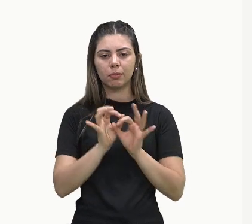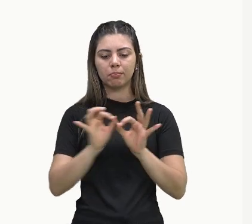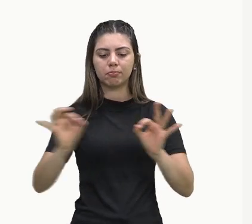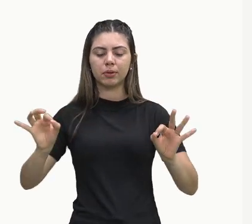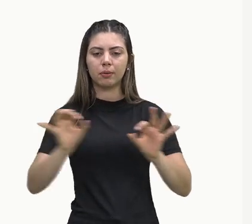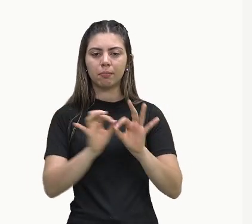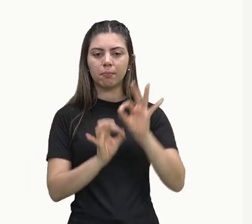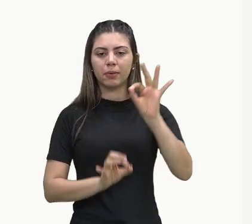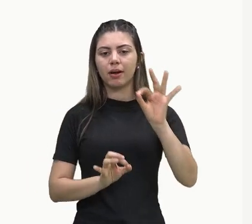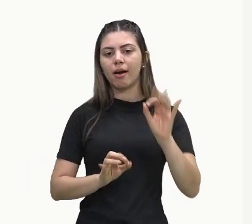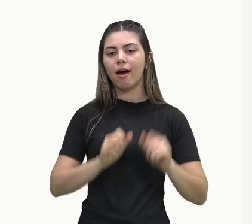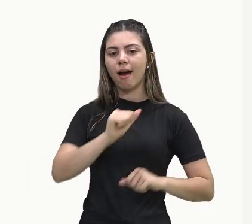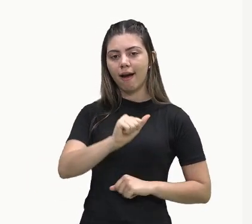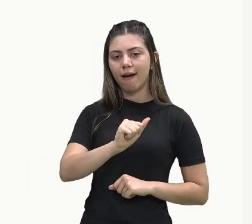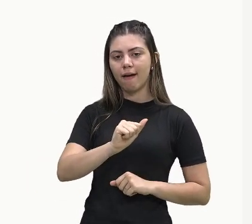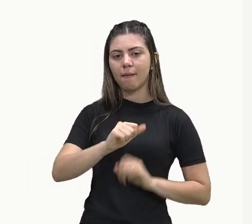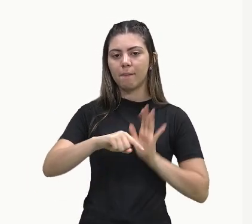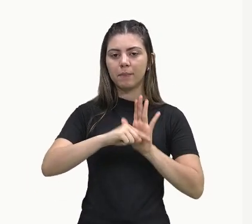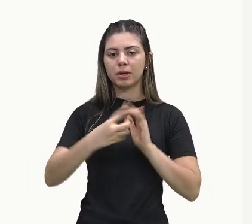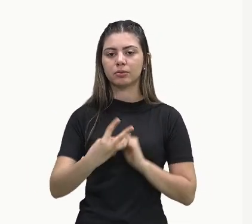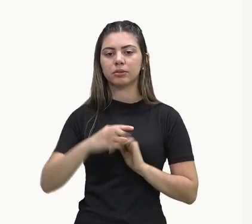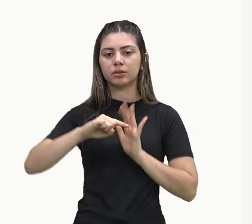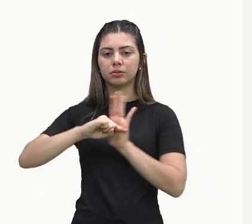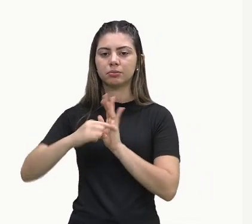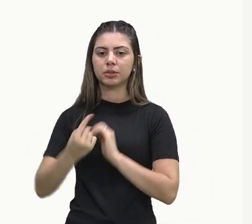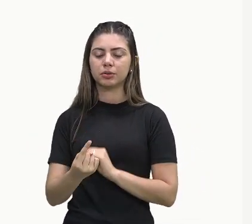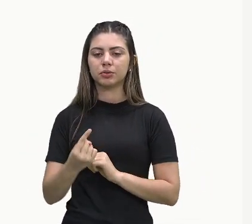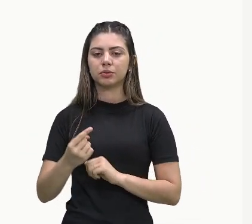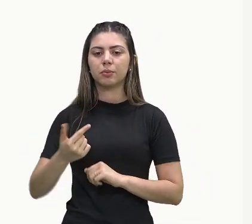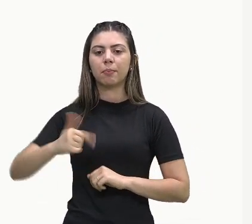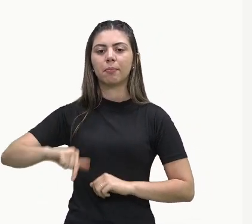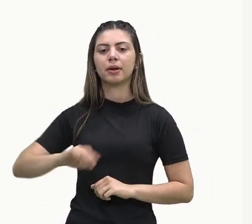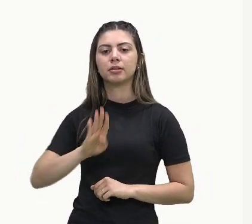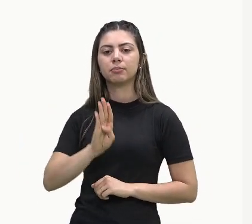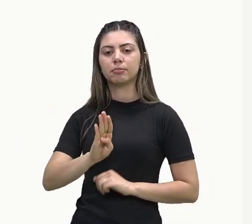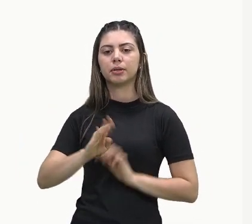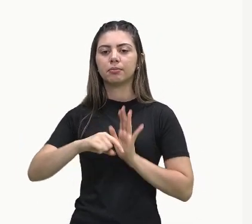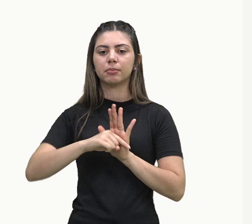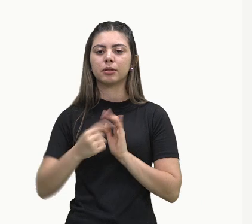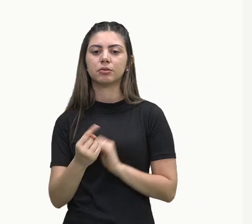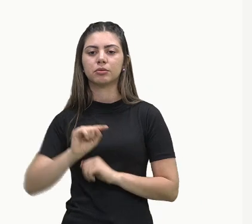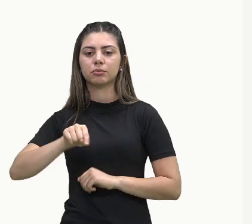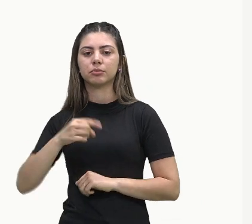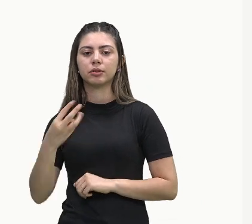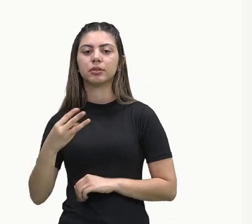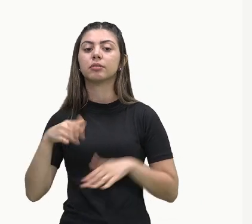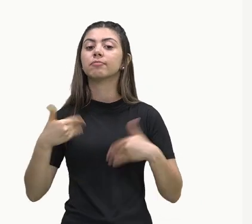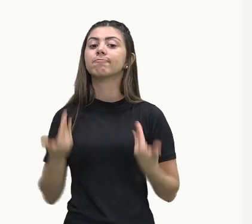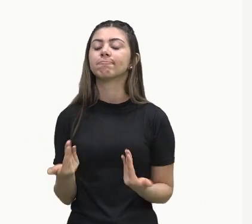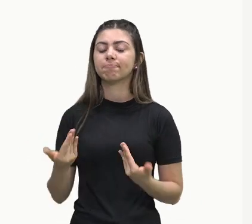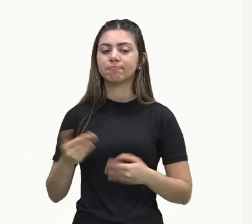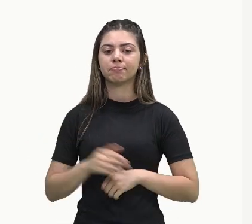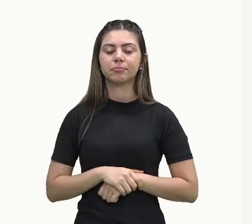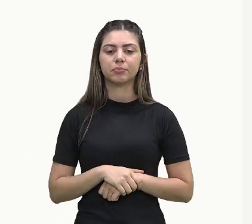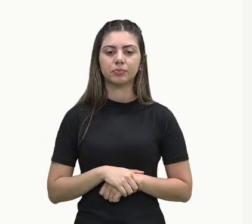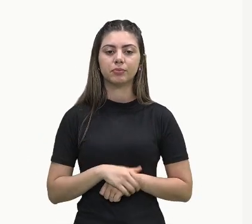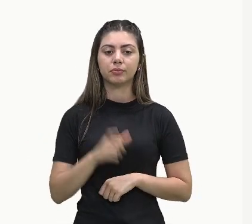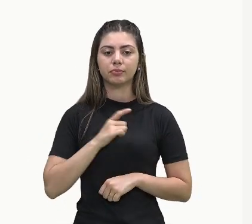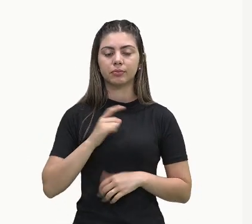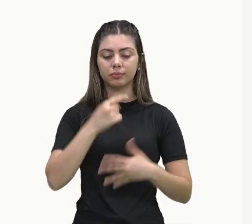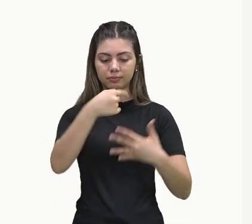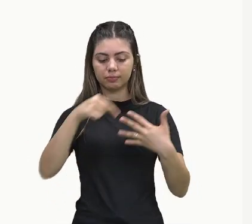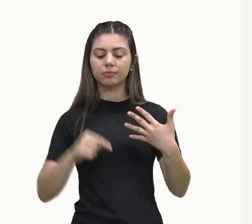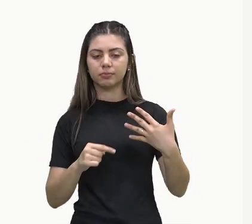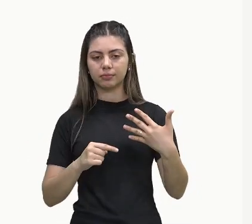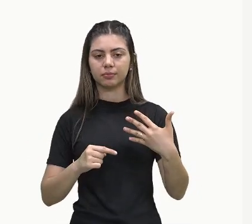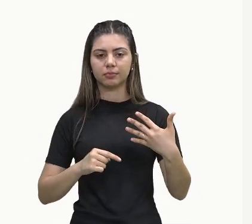pelos pontos a -3 e -1 e b -1 e 3 é aí nós temos as nossas cinco